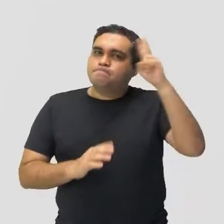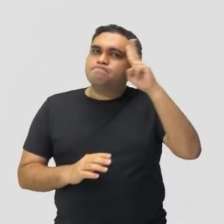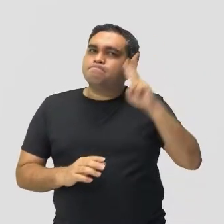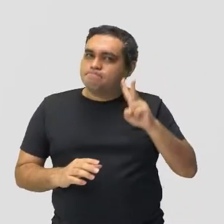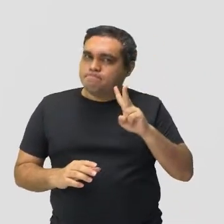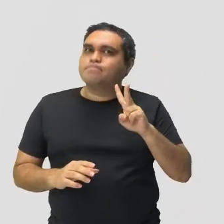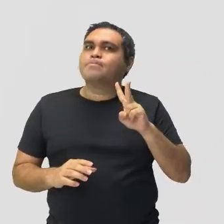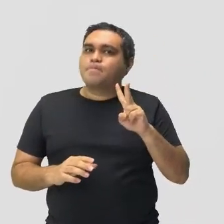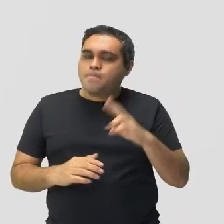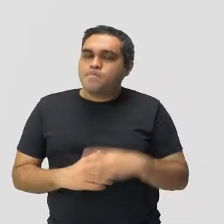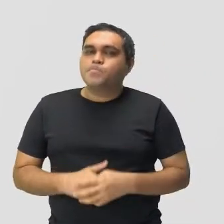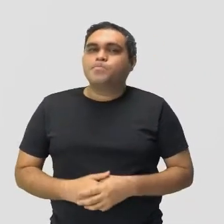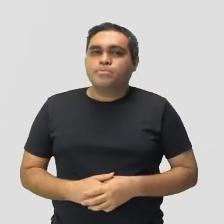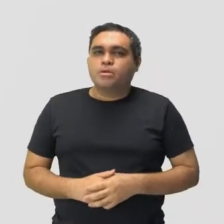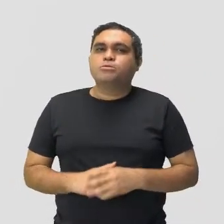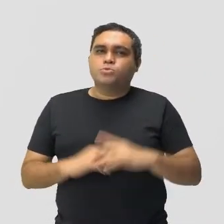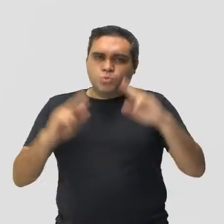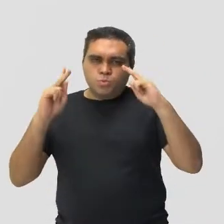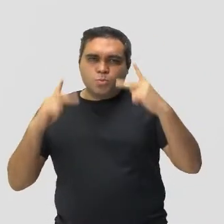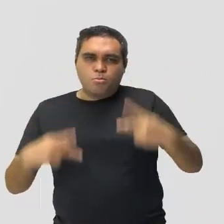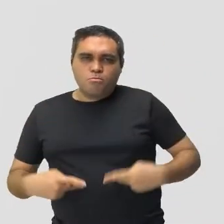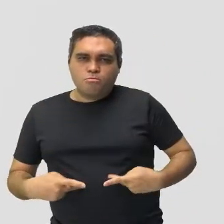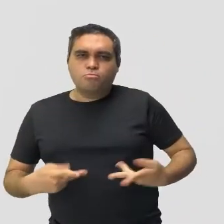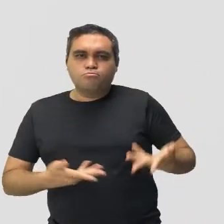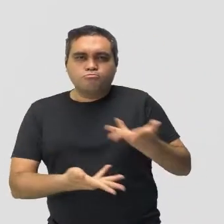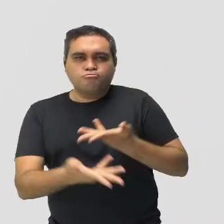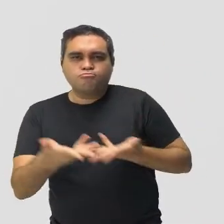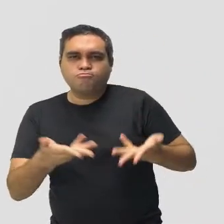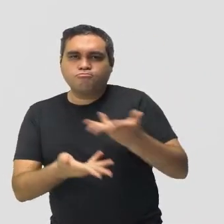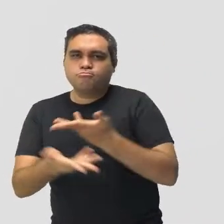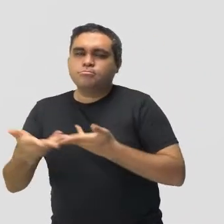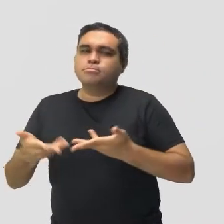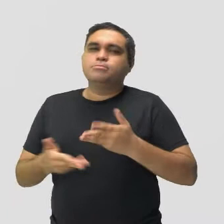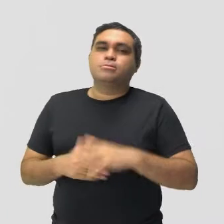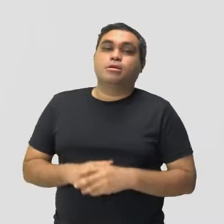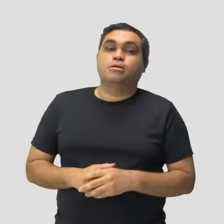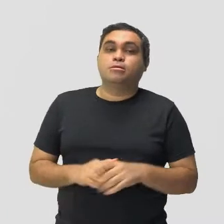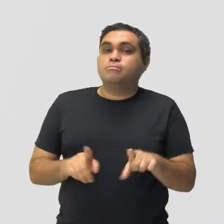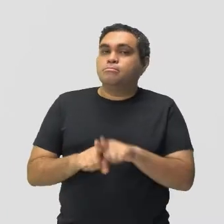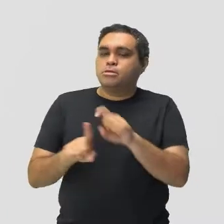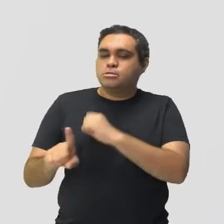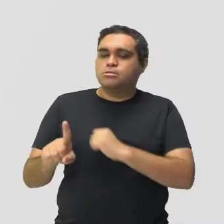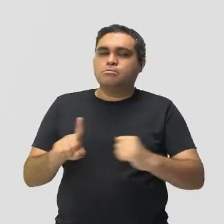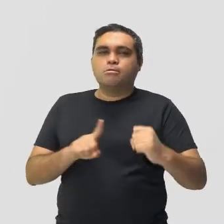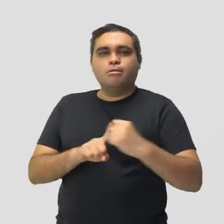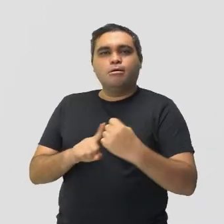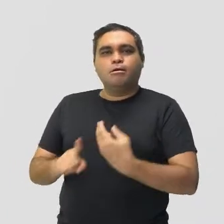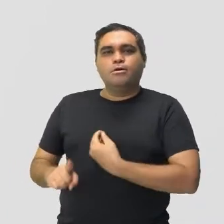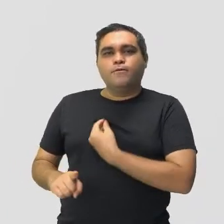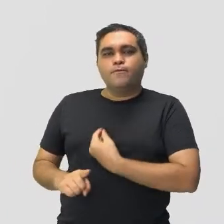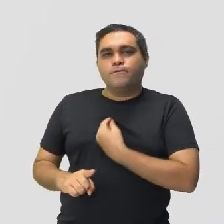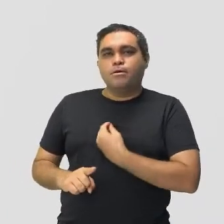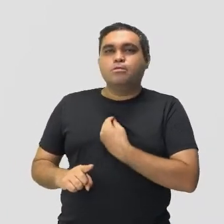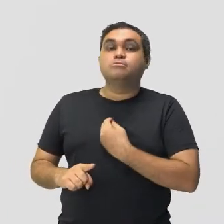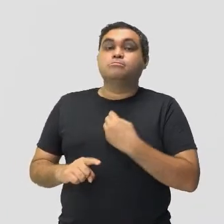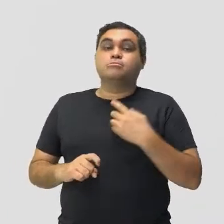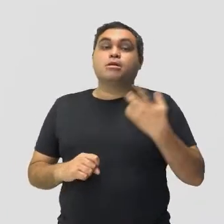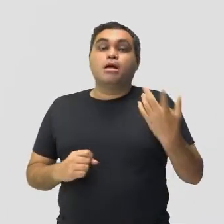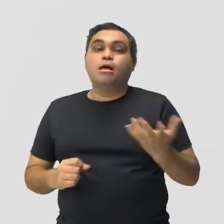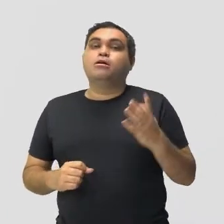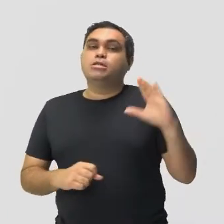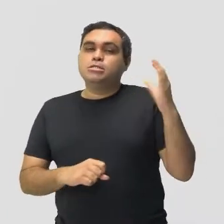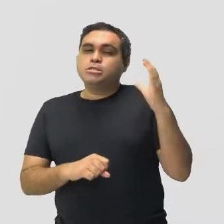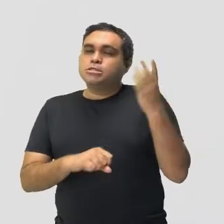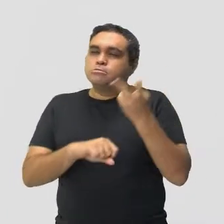das relações humanas, dentro da vivência em sociedade, ela vasculha, ela